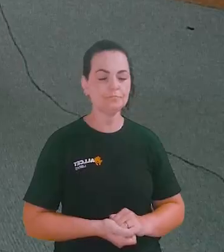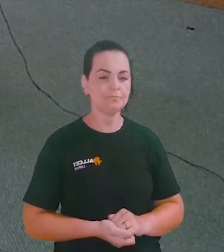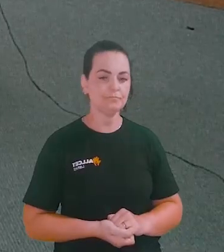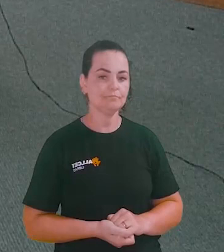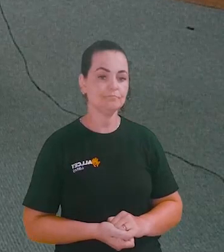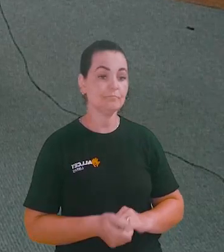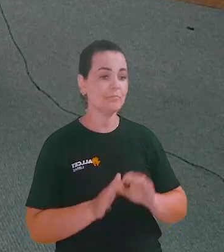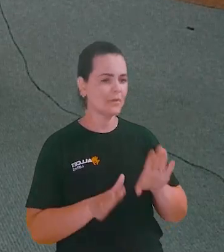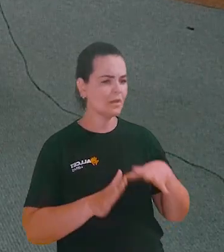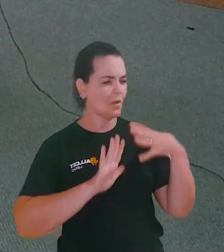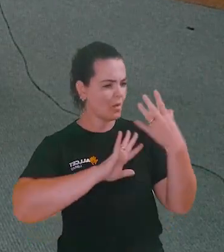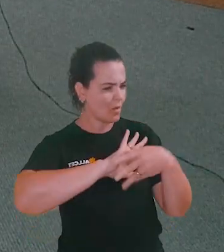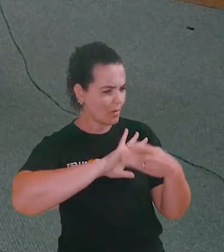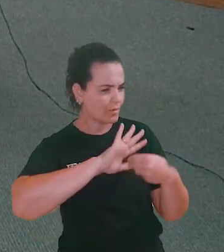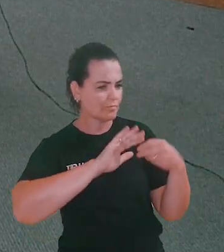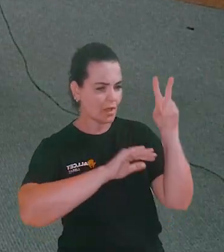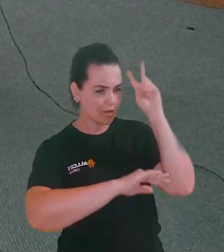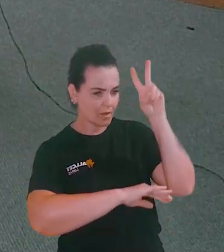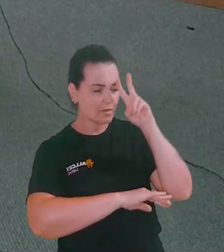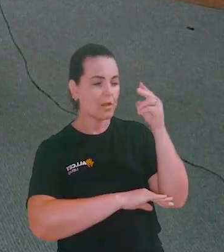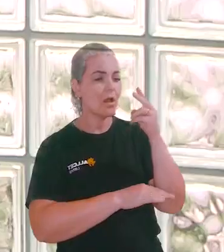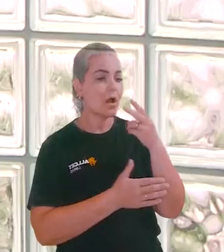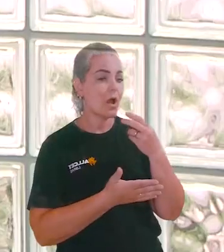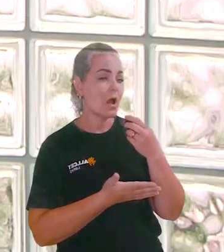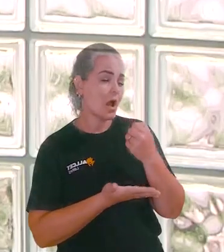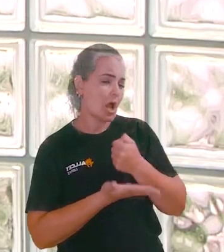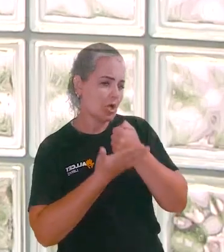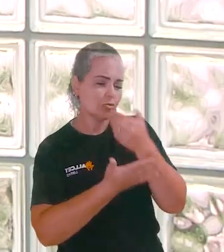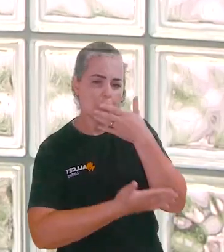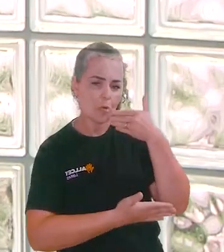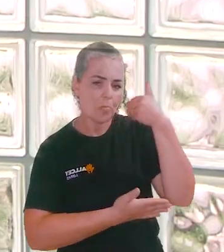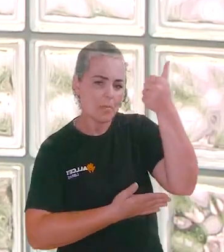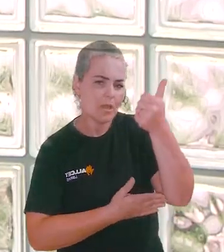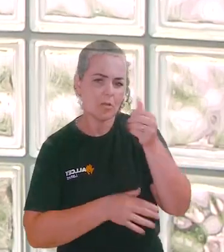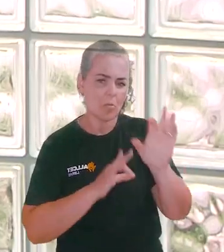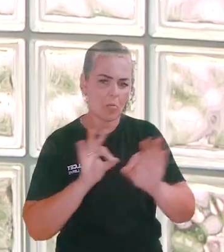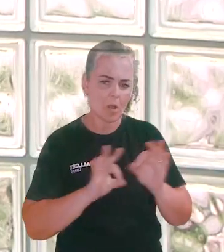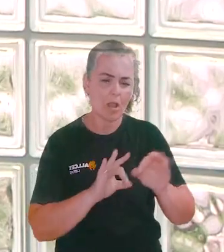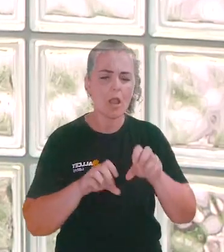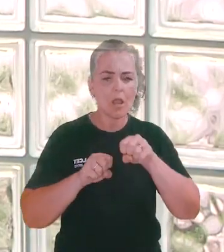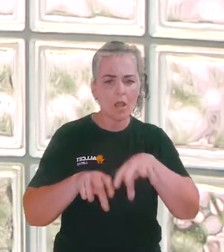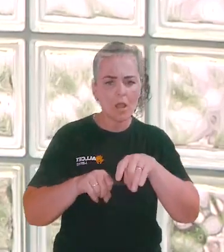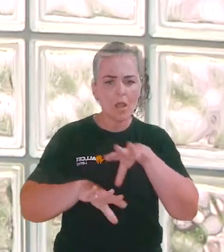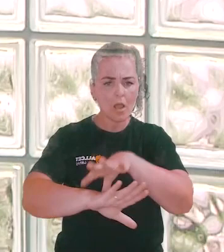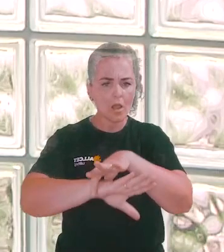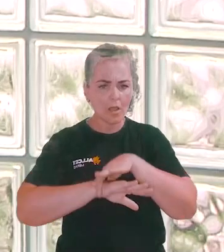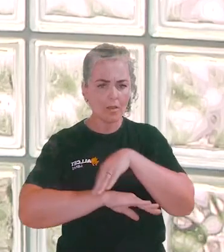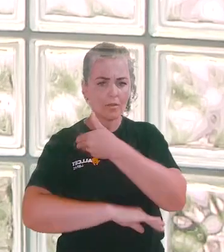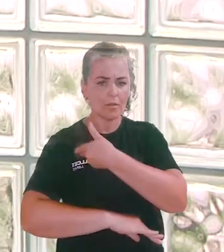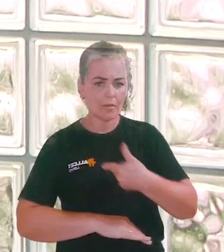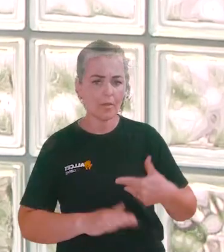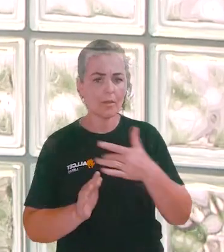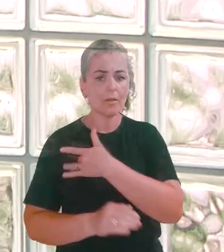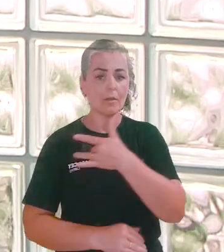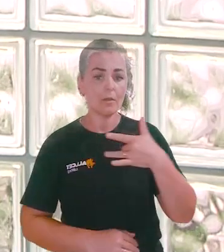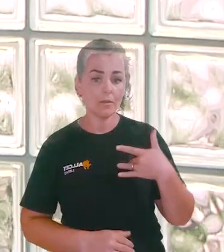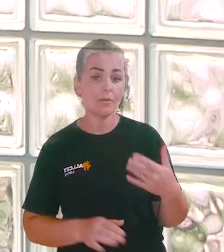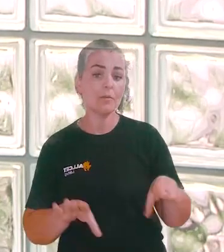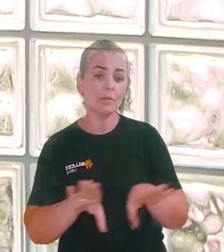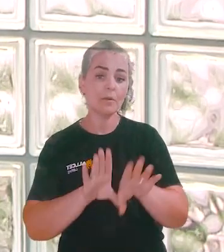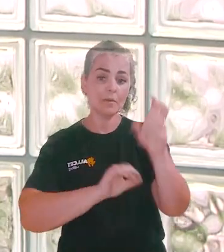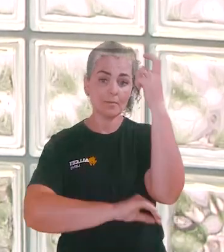município. Historicamente, a CIGES atua na melhoria de áreas como infraestrutura, educação, segurança